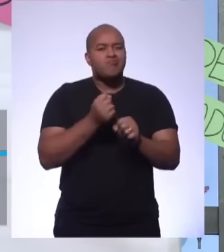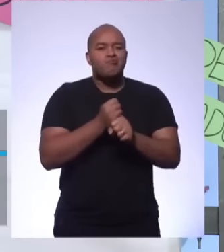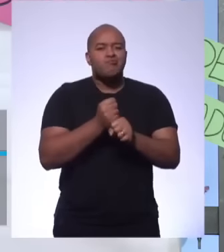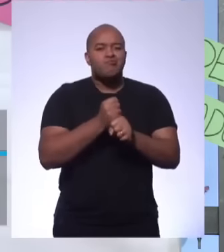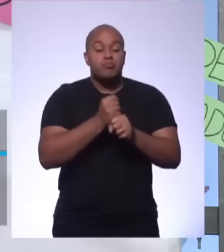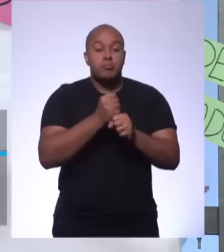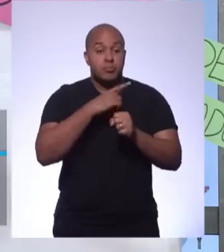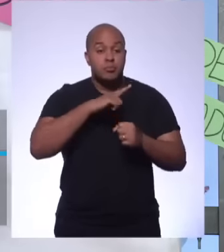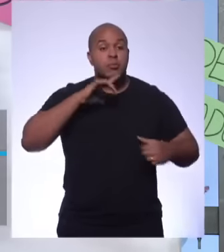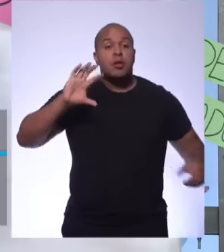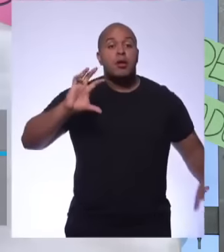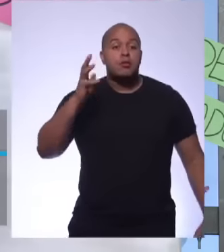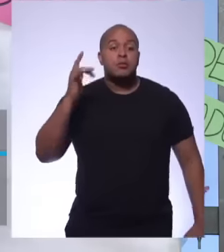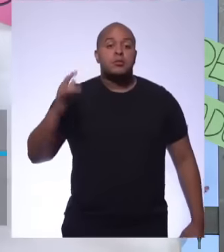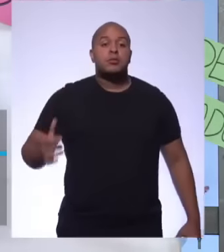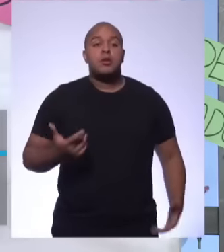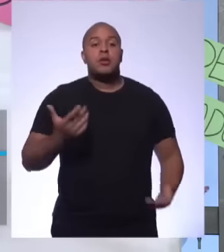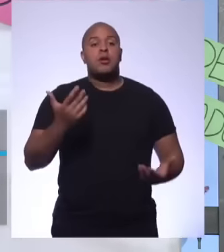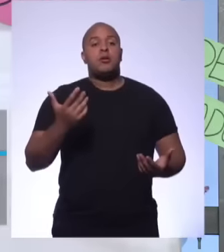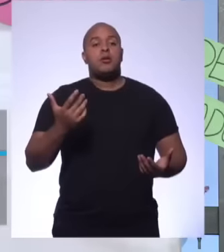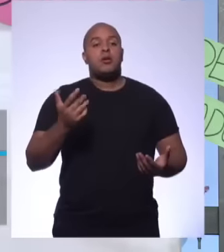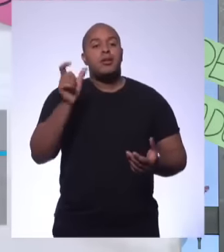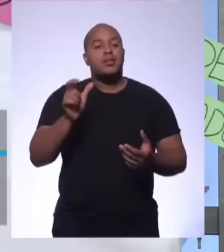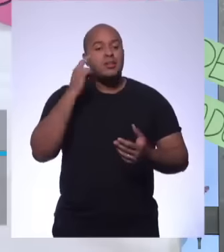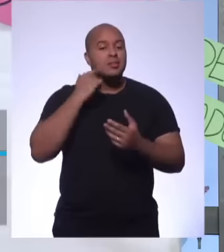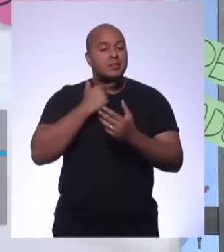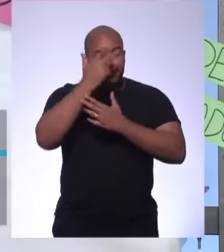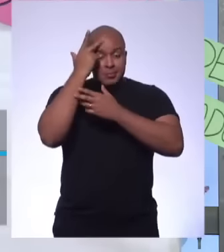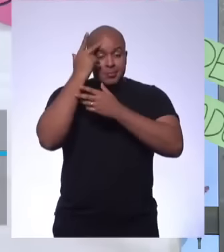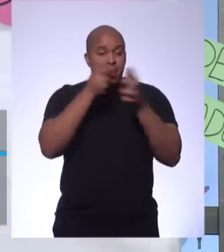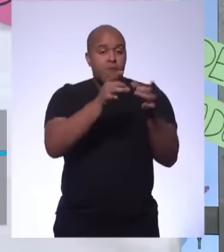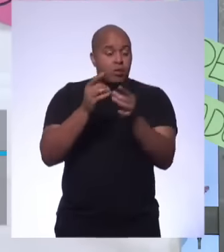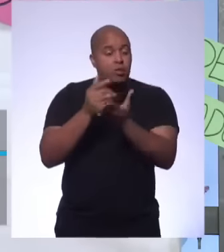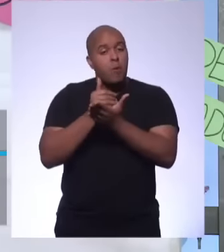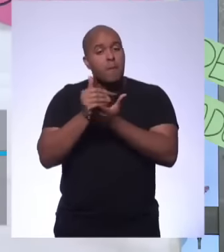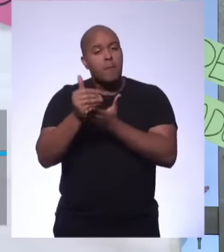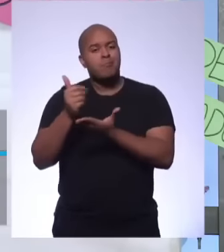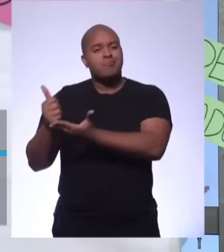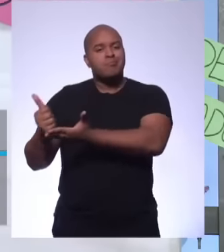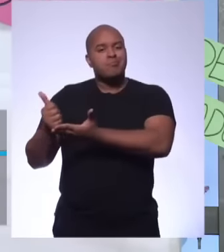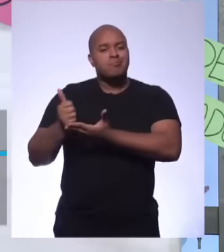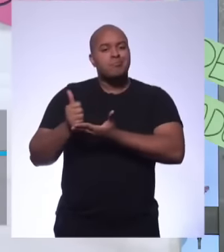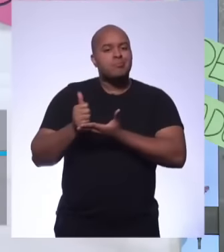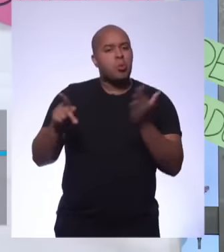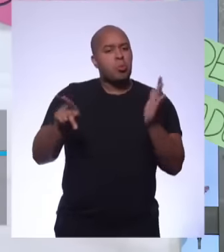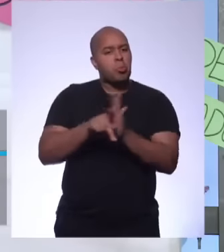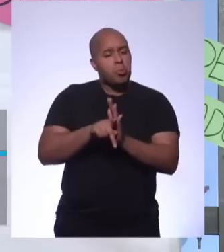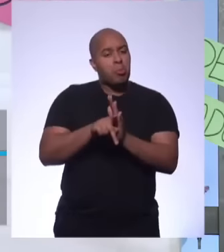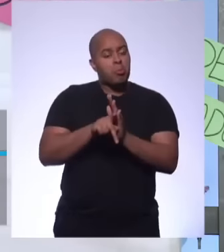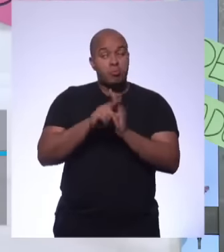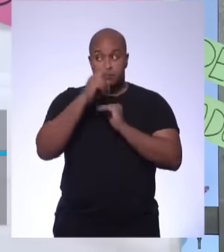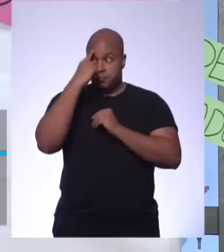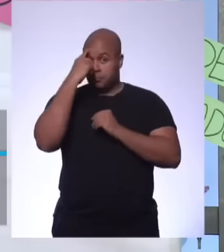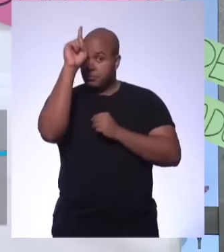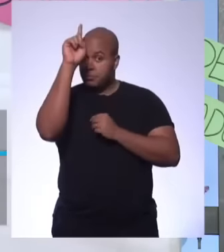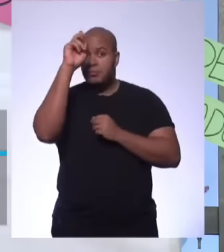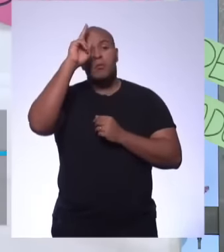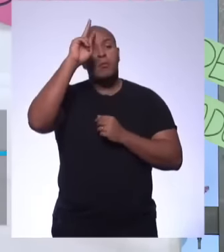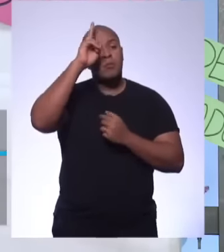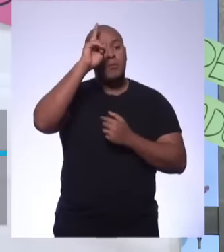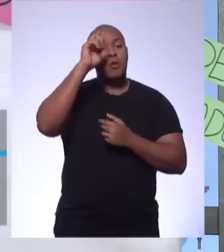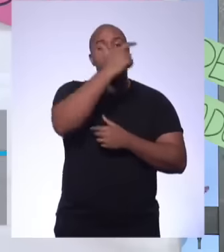Vai ter um momento que esses mercadores, eles começam a trazer suas mercadorias, ideias,